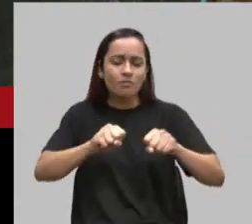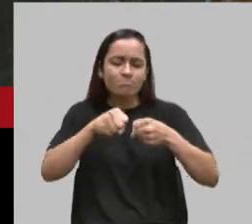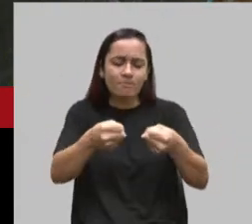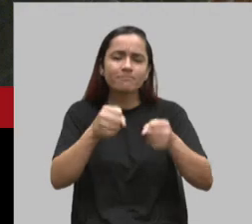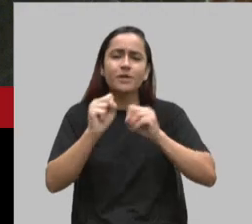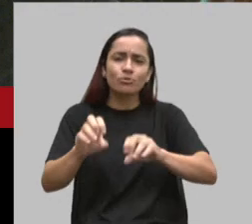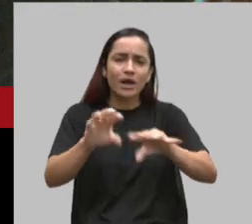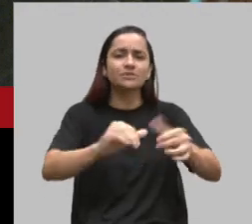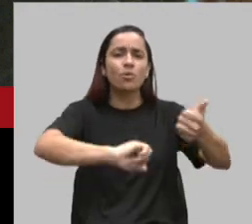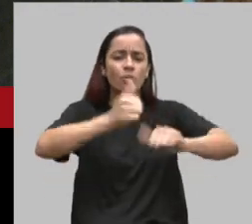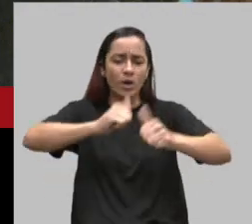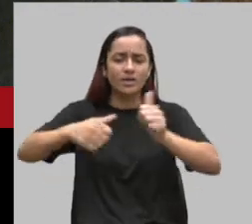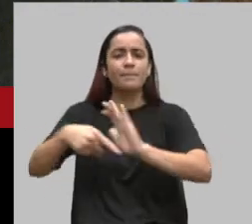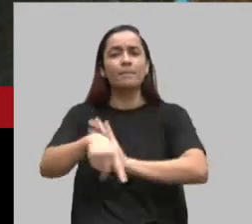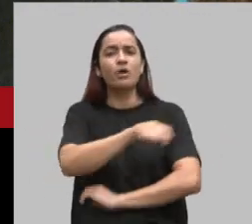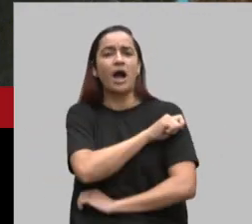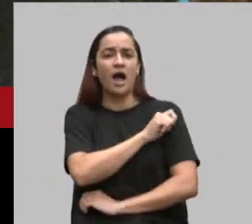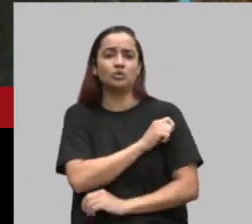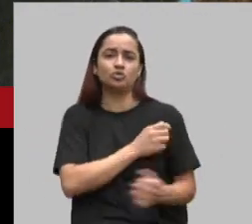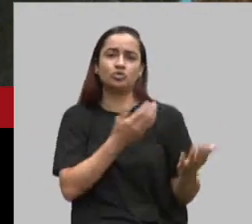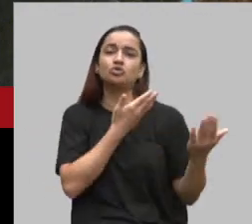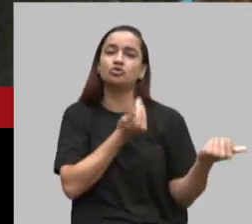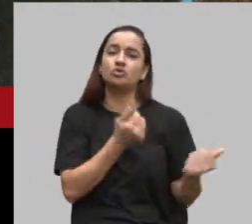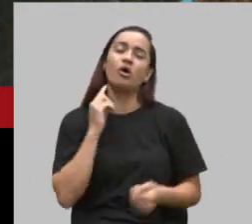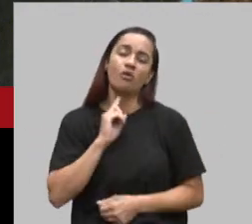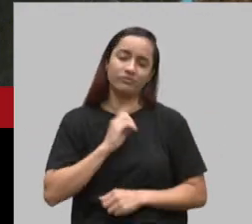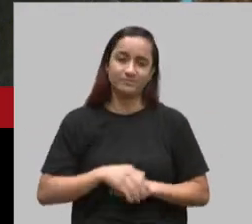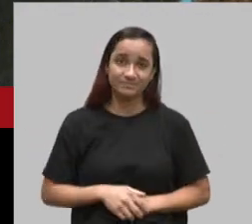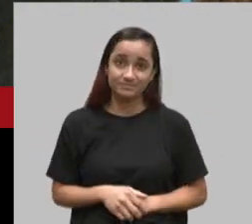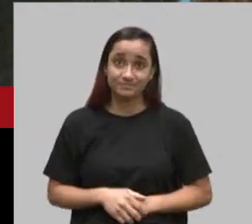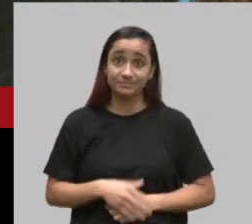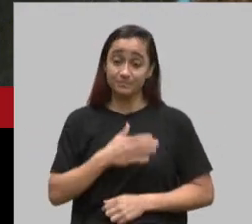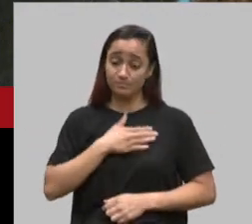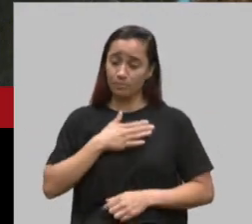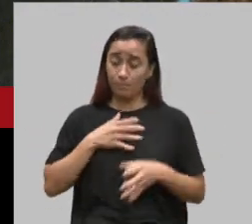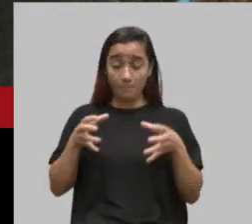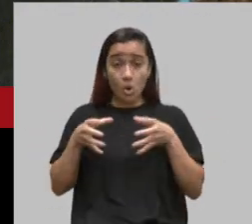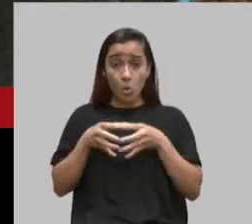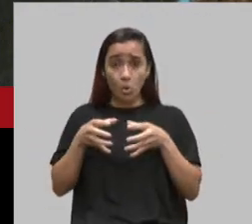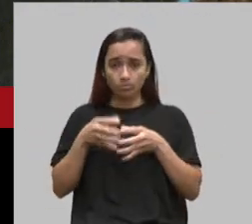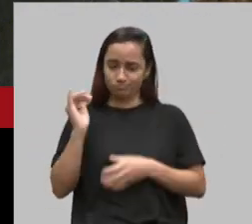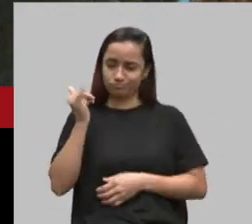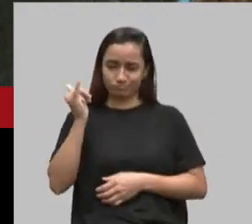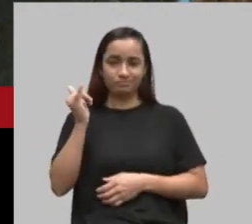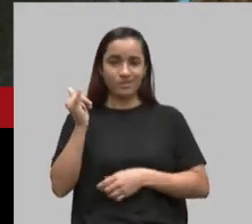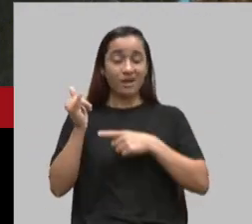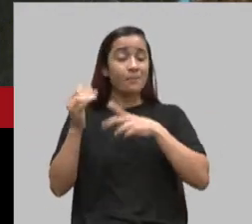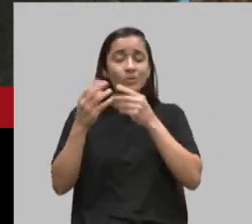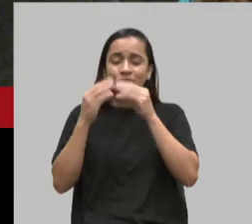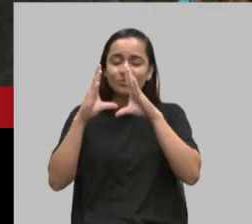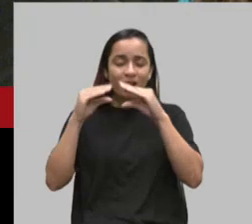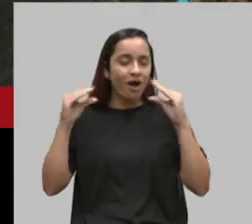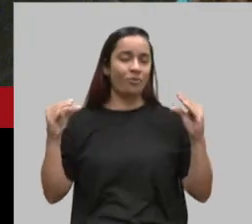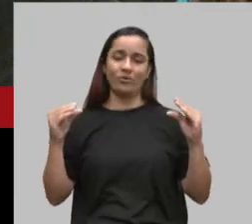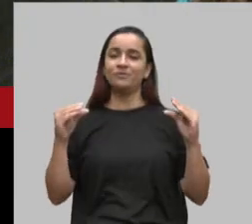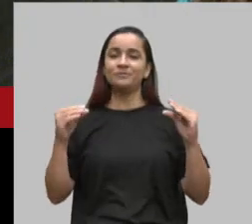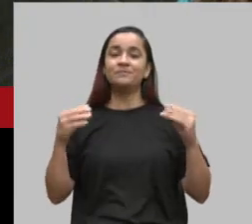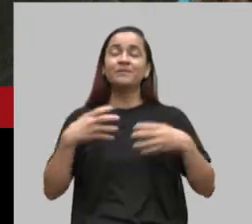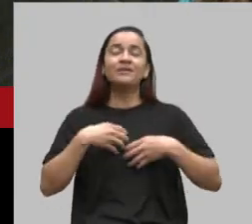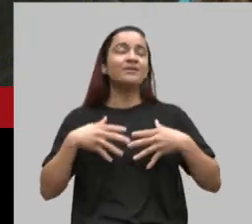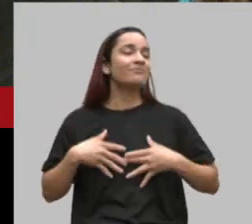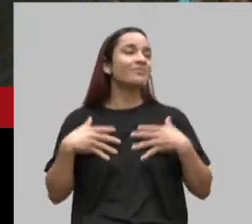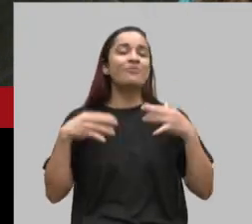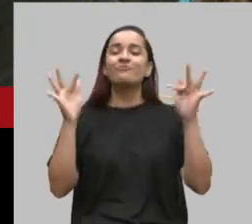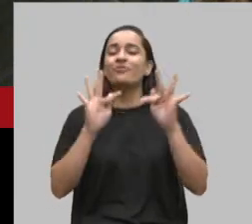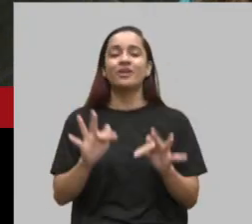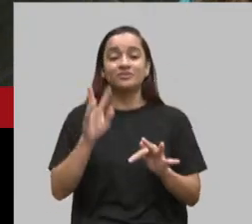os nossos estudantes mineiros eu gostaria de fazer um relato sobre o meu grupo porque ele foi muito tranquilo e foi e muito me alegrou ver o quanto